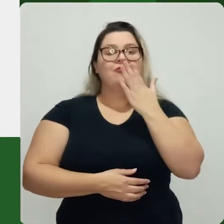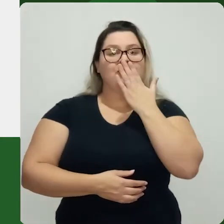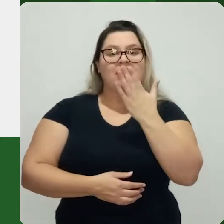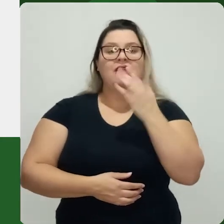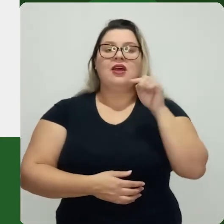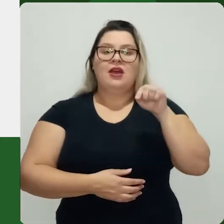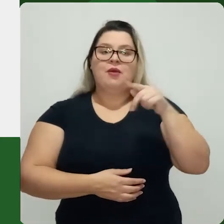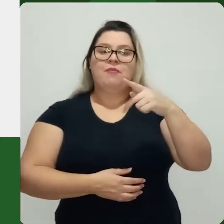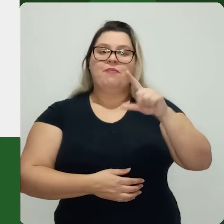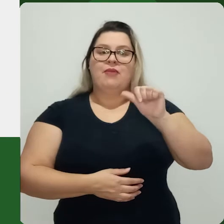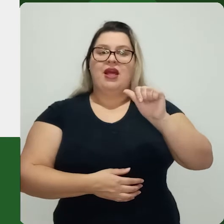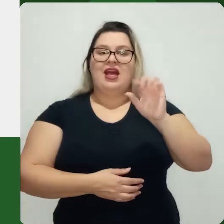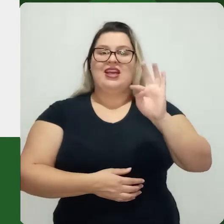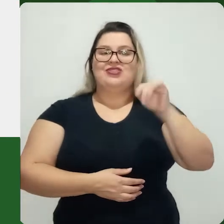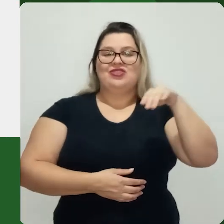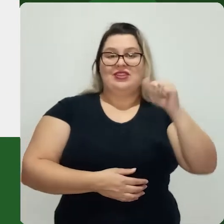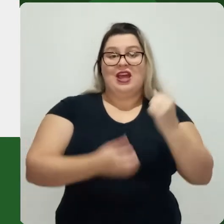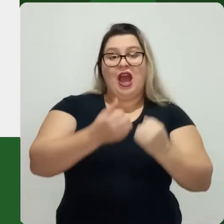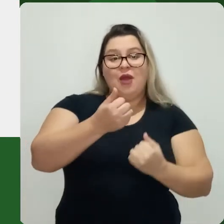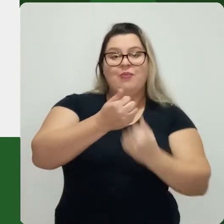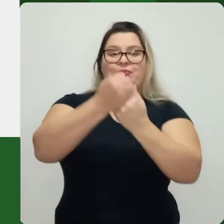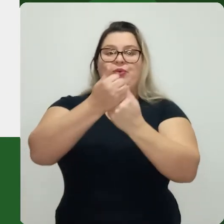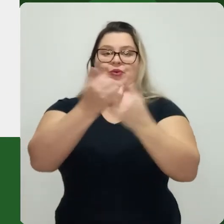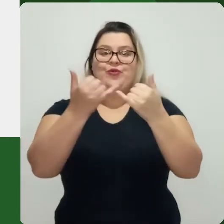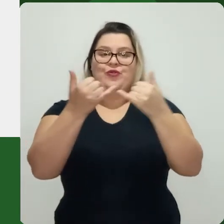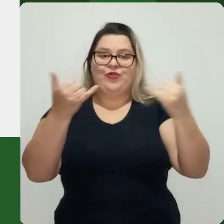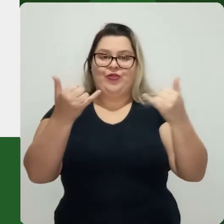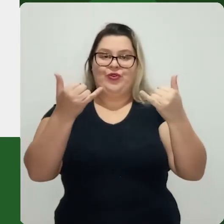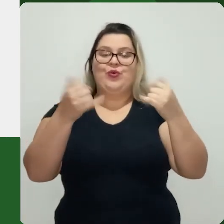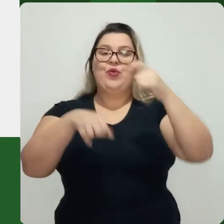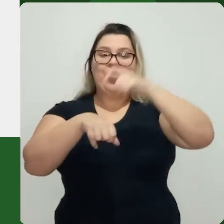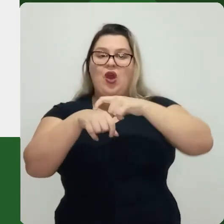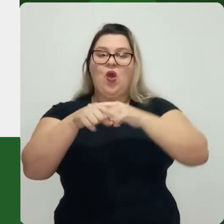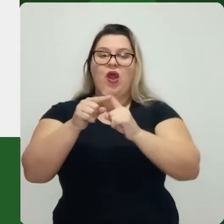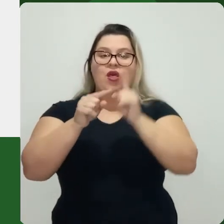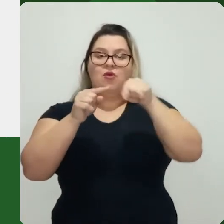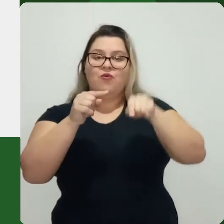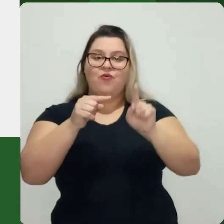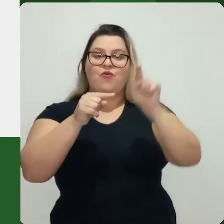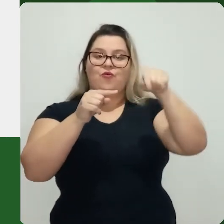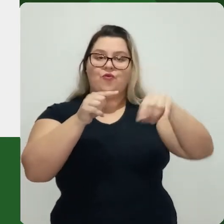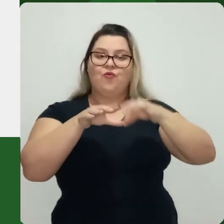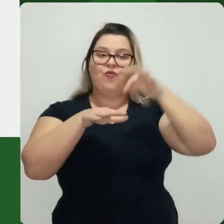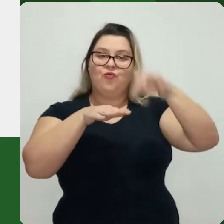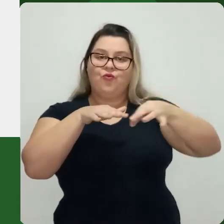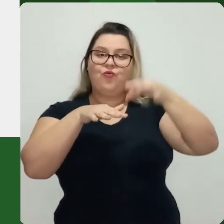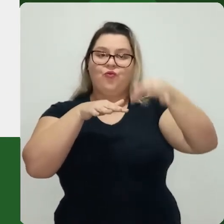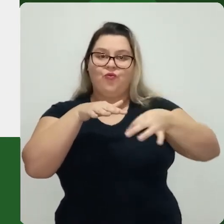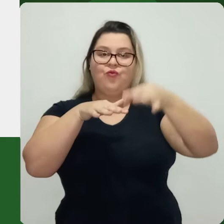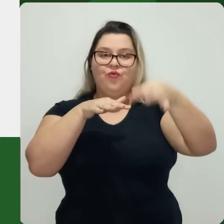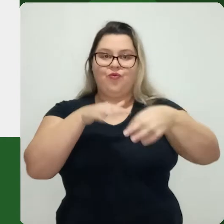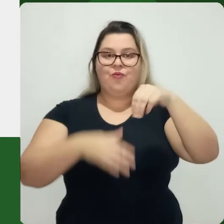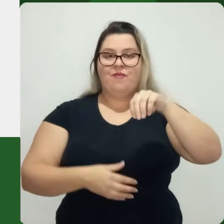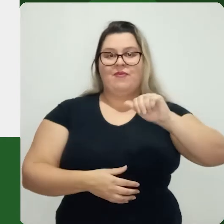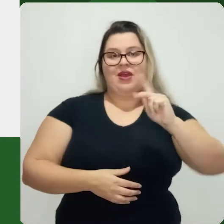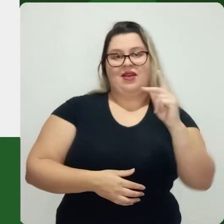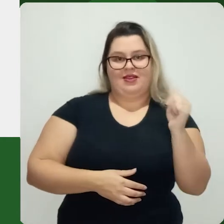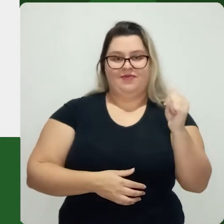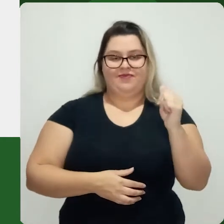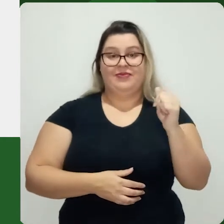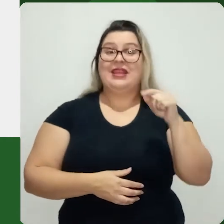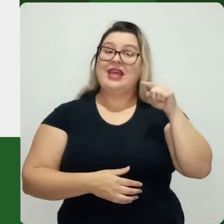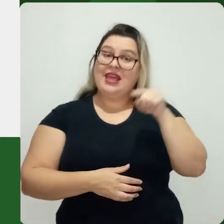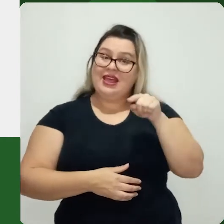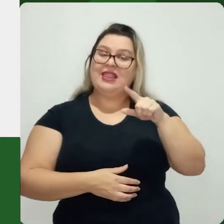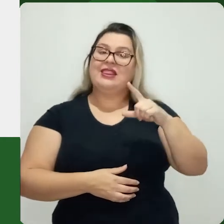Esta barriga é responsável por apoiar o fio durante o processo de formação da malha. As